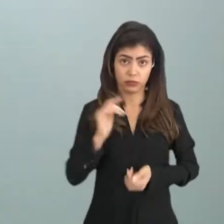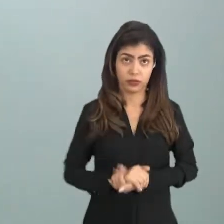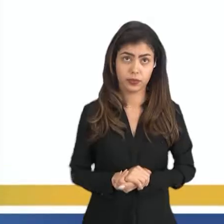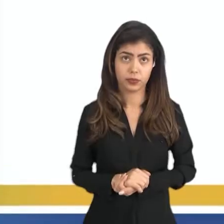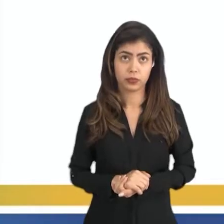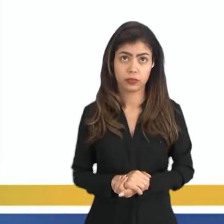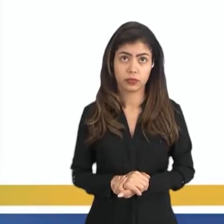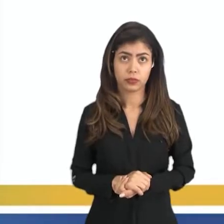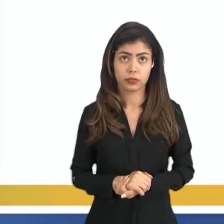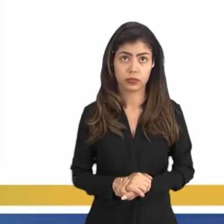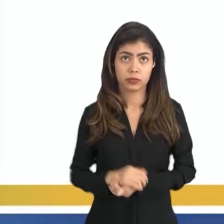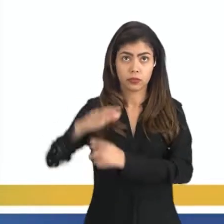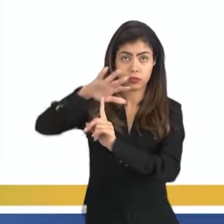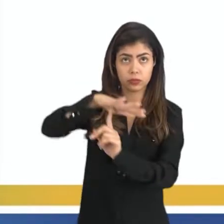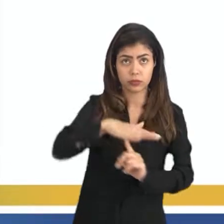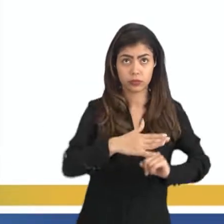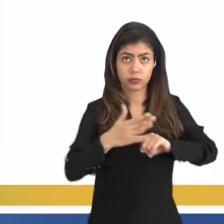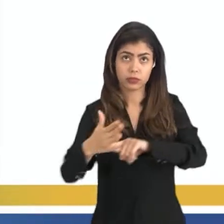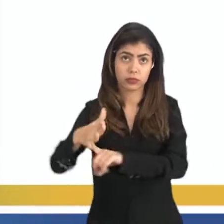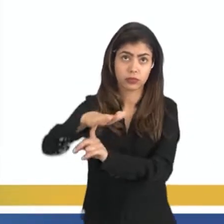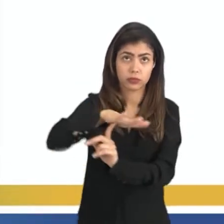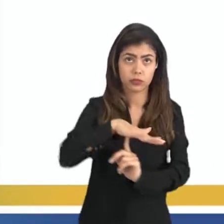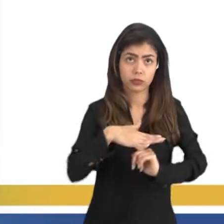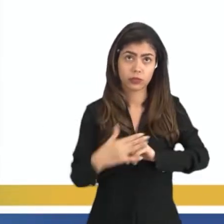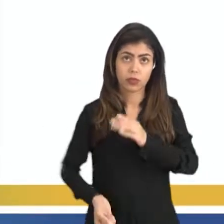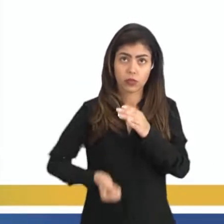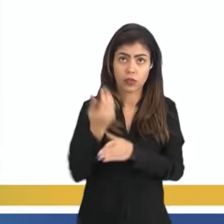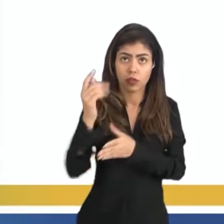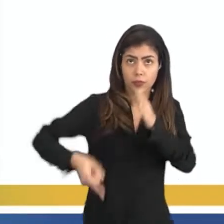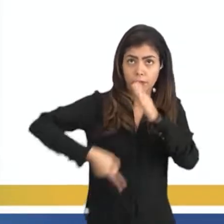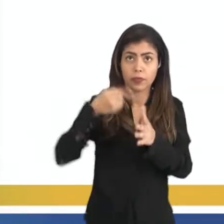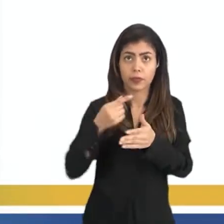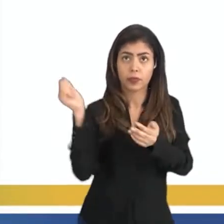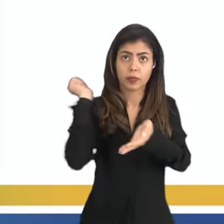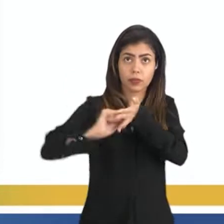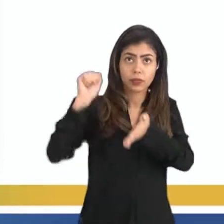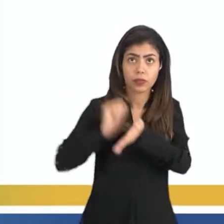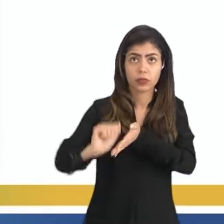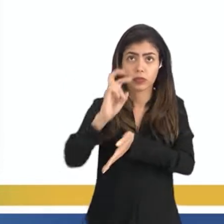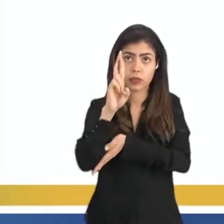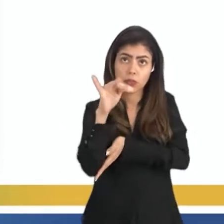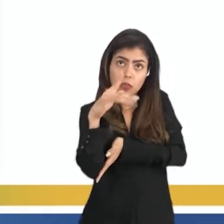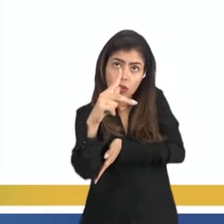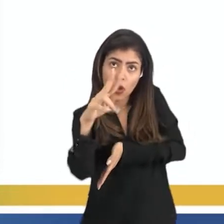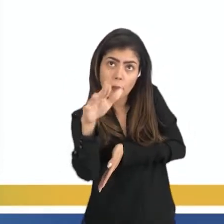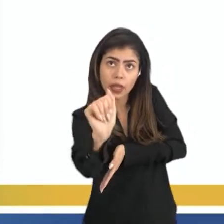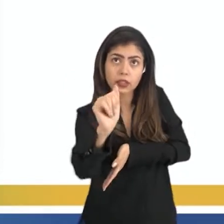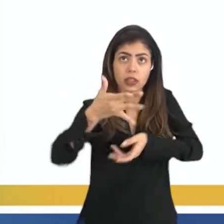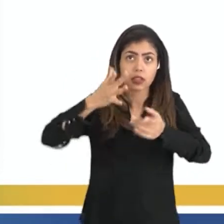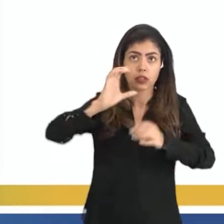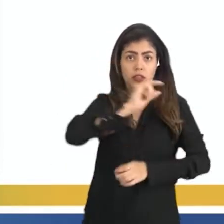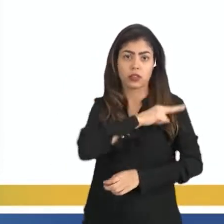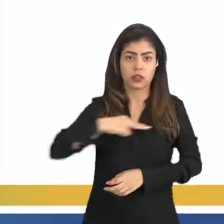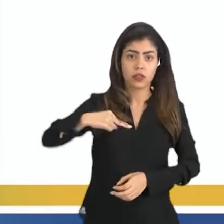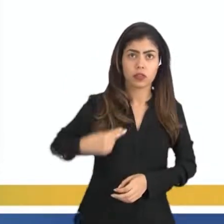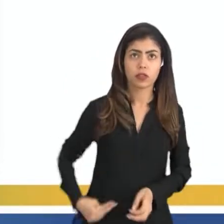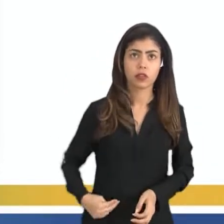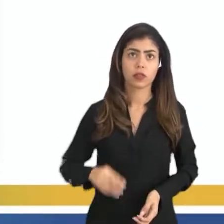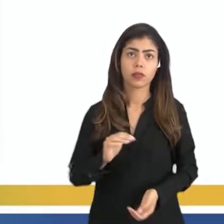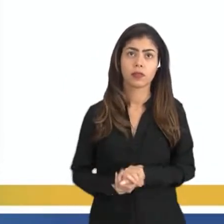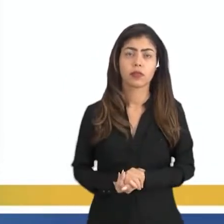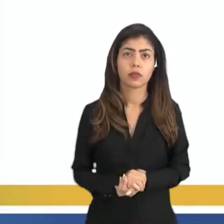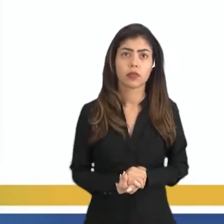lá. O paraquedismo, né? Surgiram os primeiros registros de acrobatas chineses que